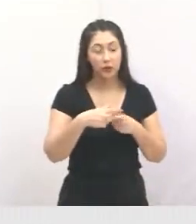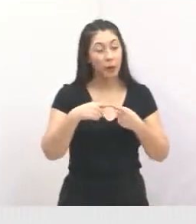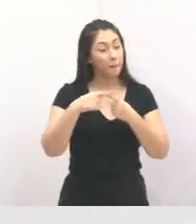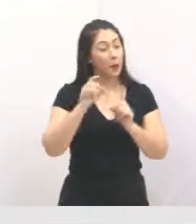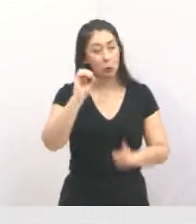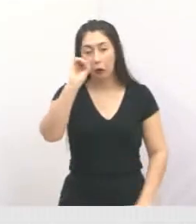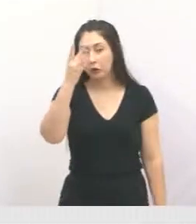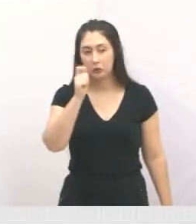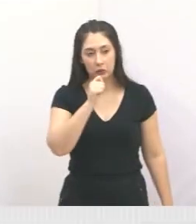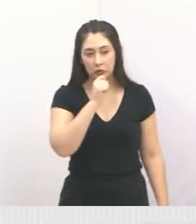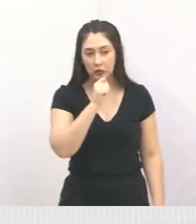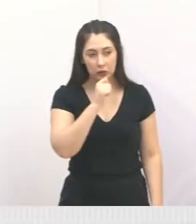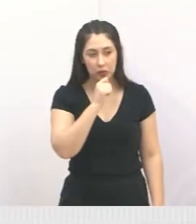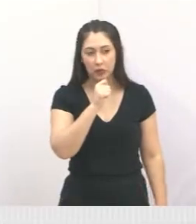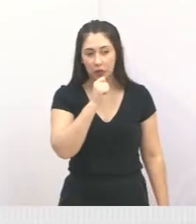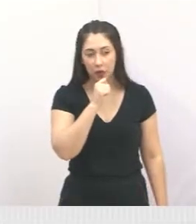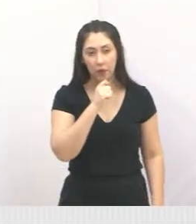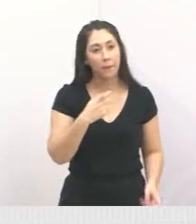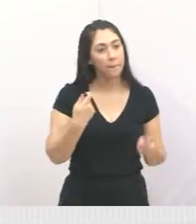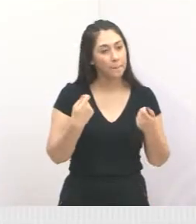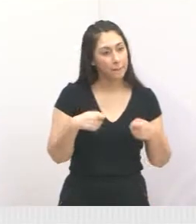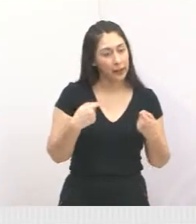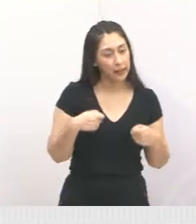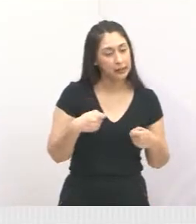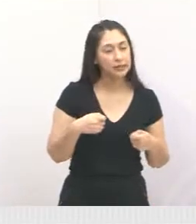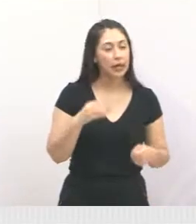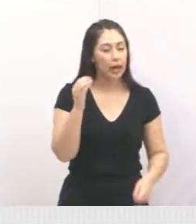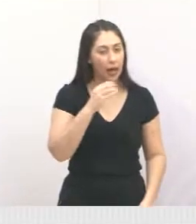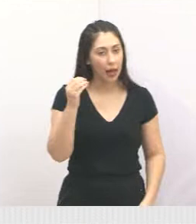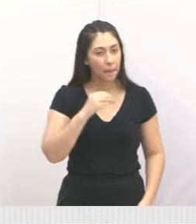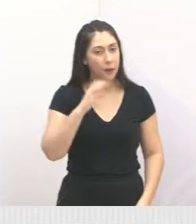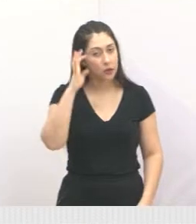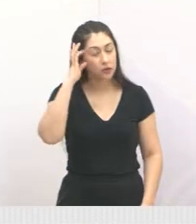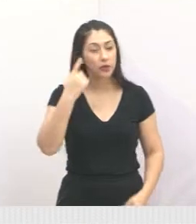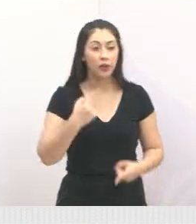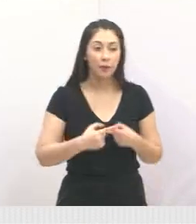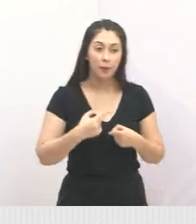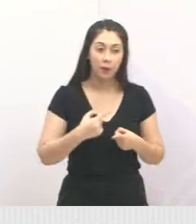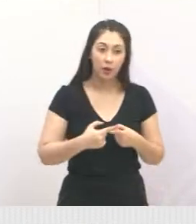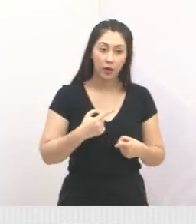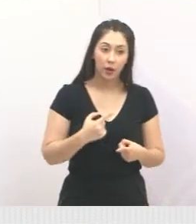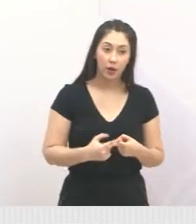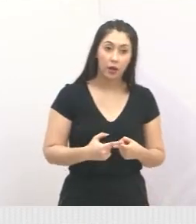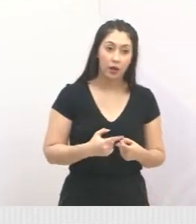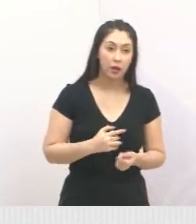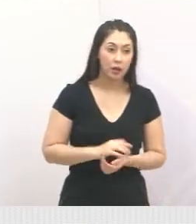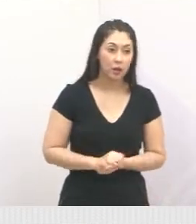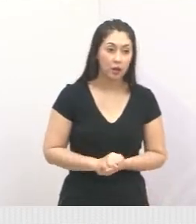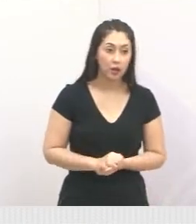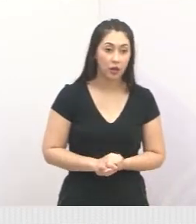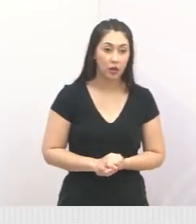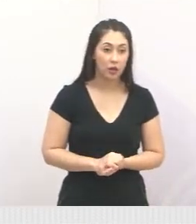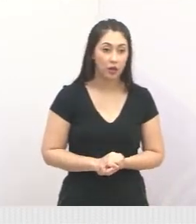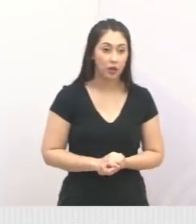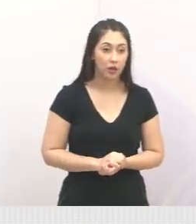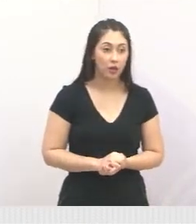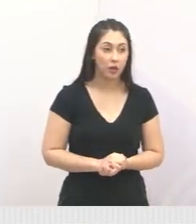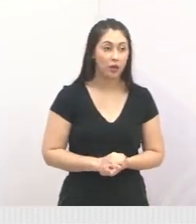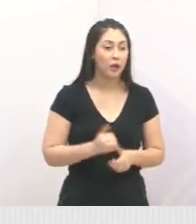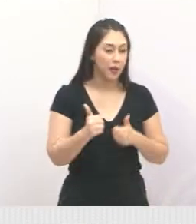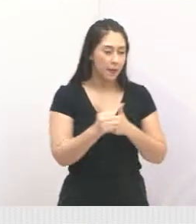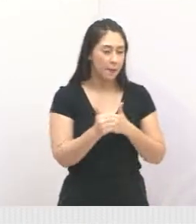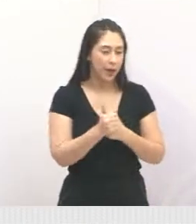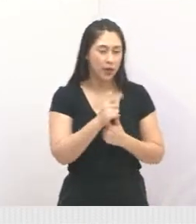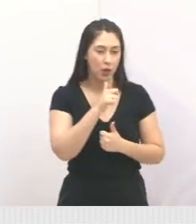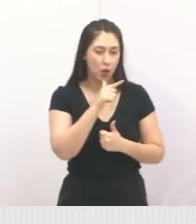foi realizada ainda. Então, corre aí o risco desse buraco ampliar, não é? E acontecer como aconteceu ali, aqui perto do